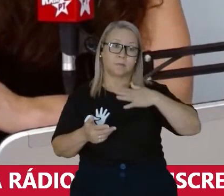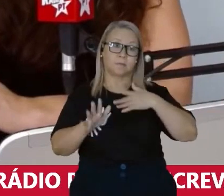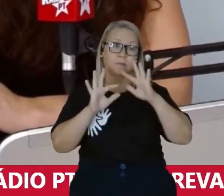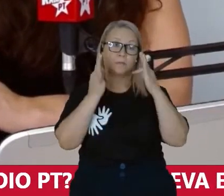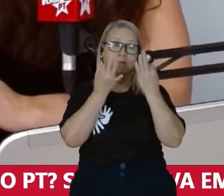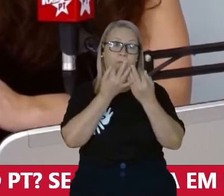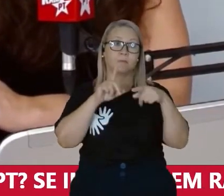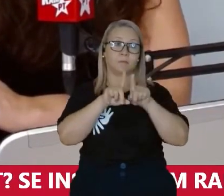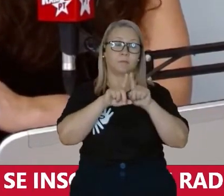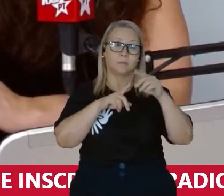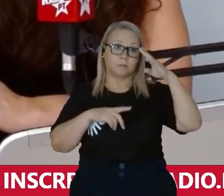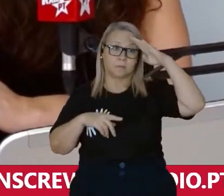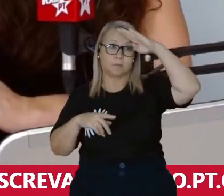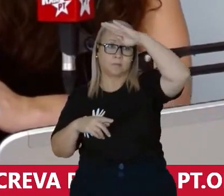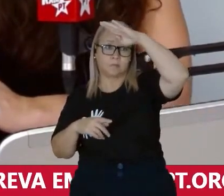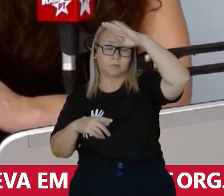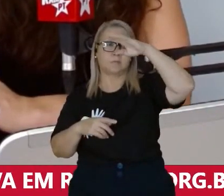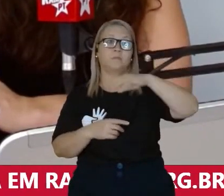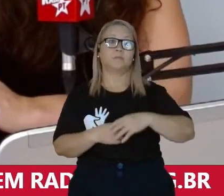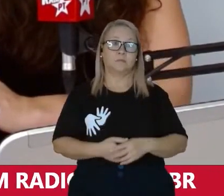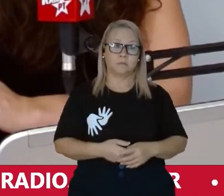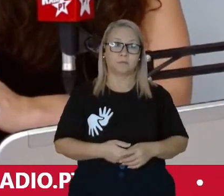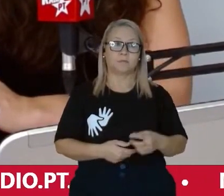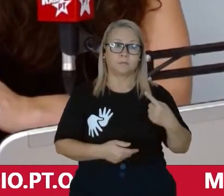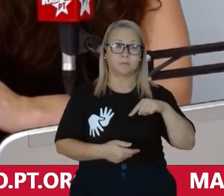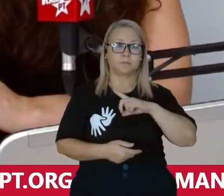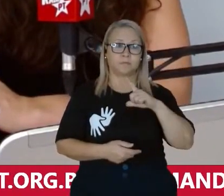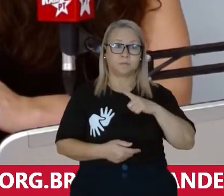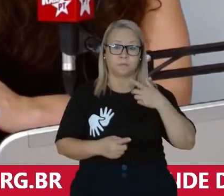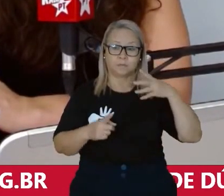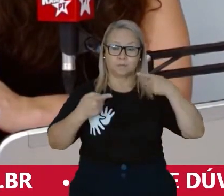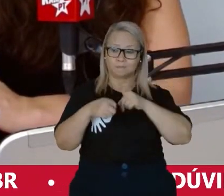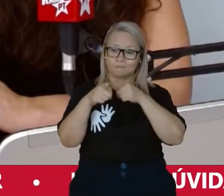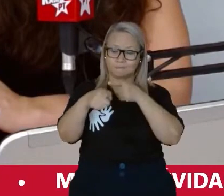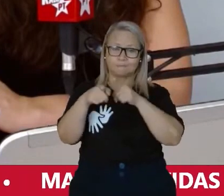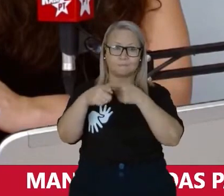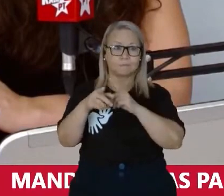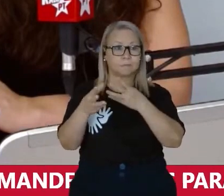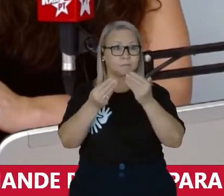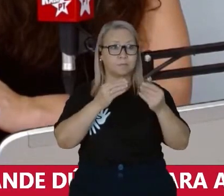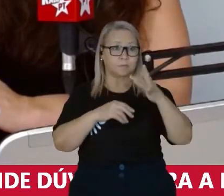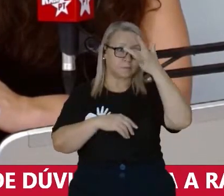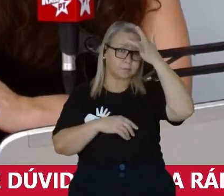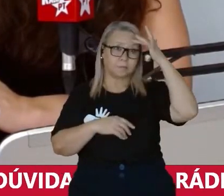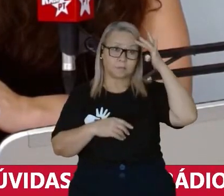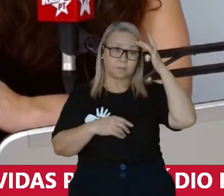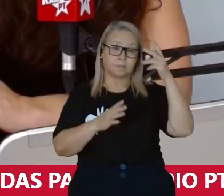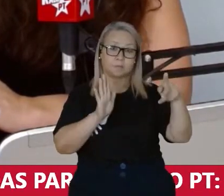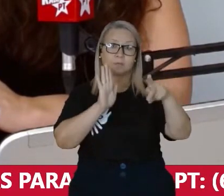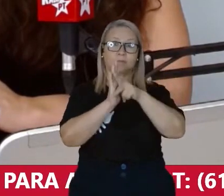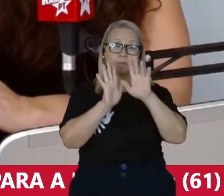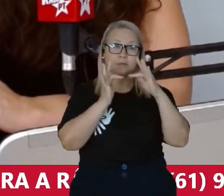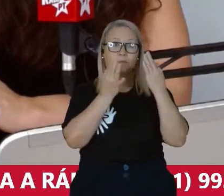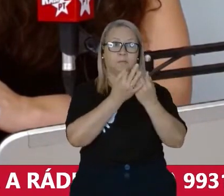porque os bolsonaristas, eles têm eles atacam muito, não só as pessoas, como a própria família, e eu quero